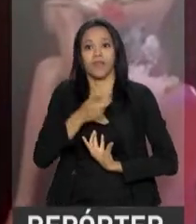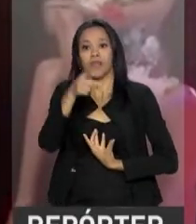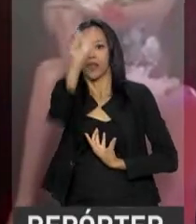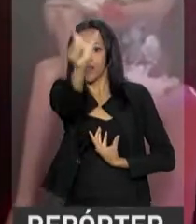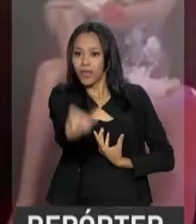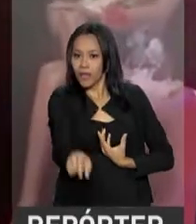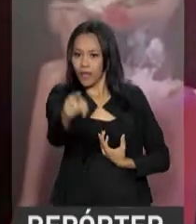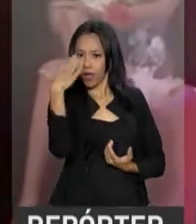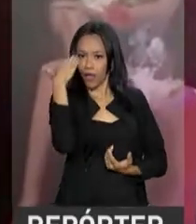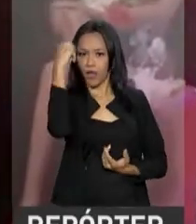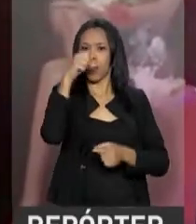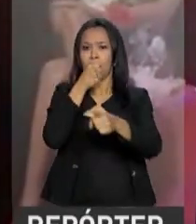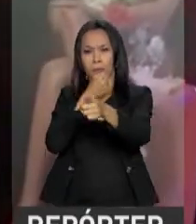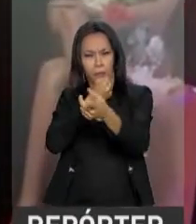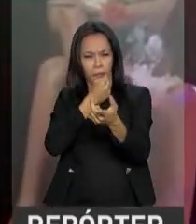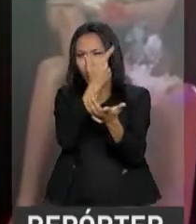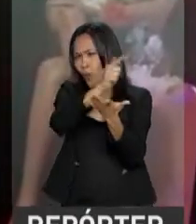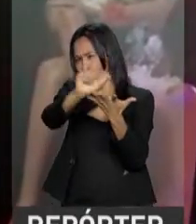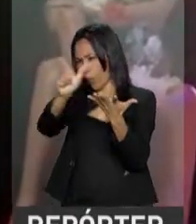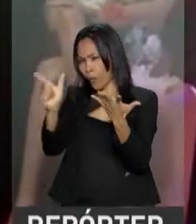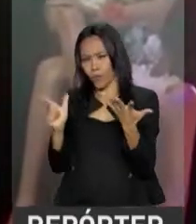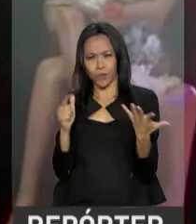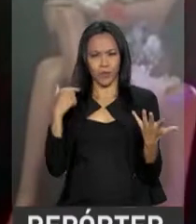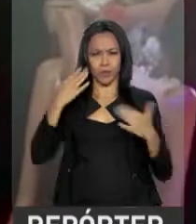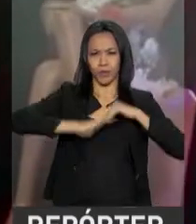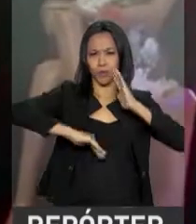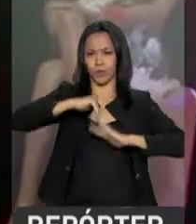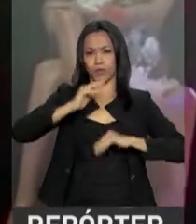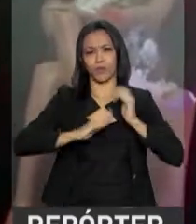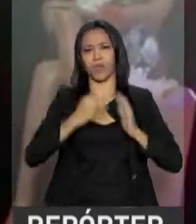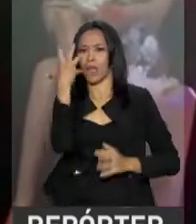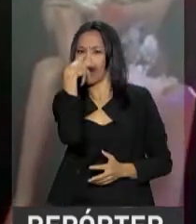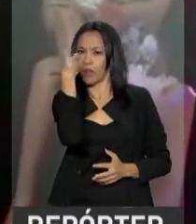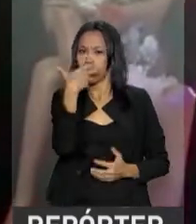Elisa Lucinda, entre outras artistas.